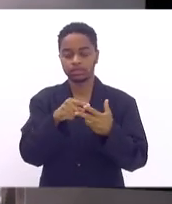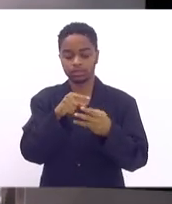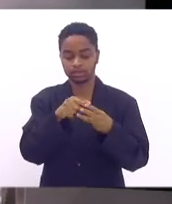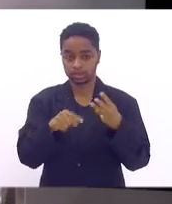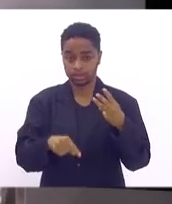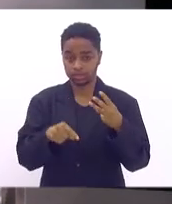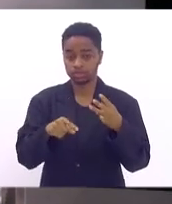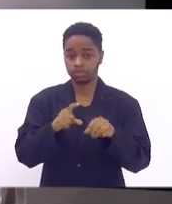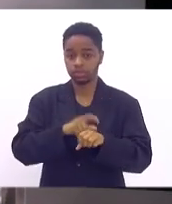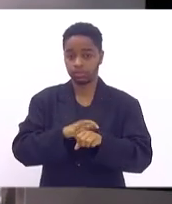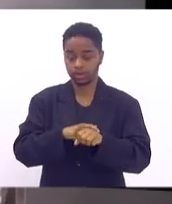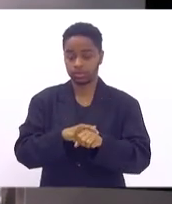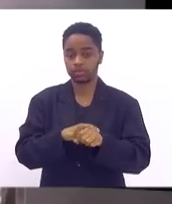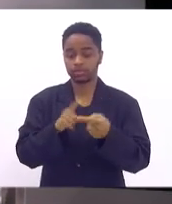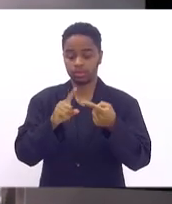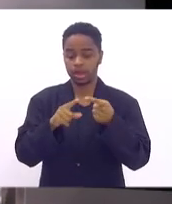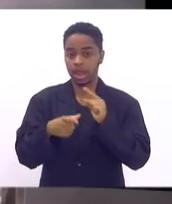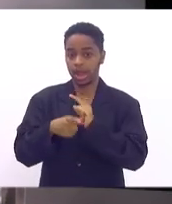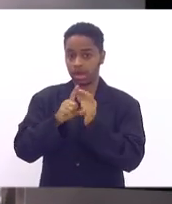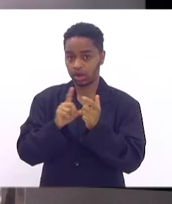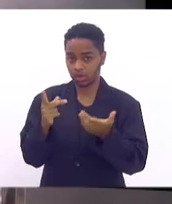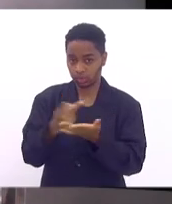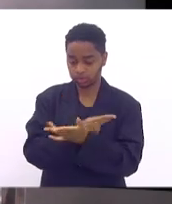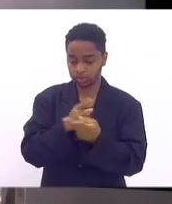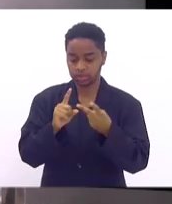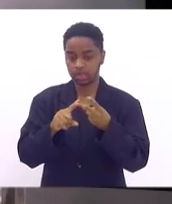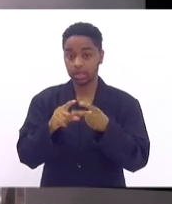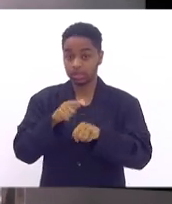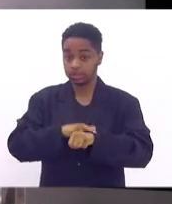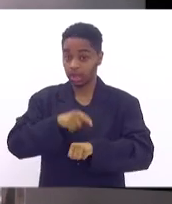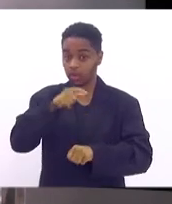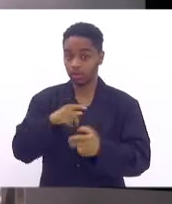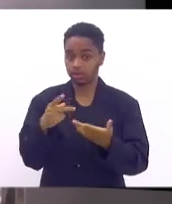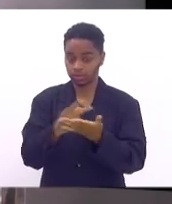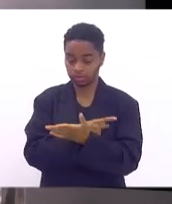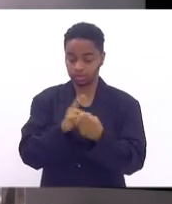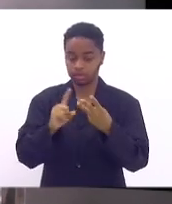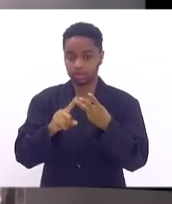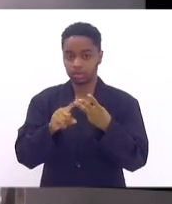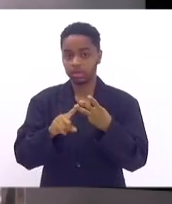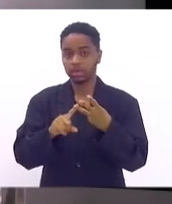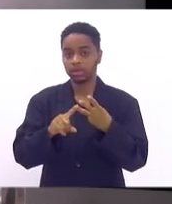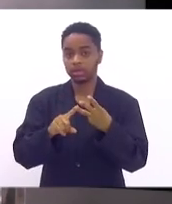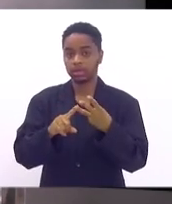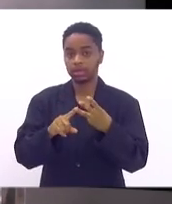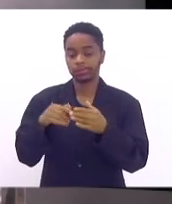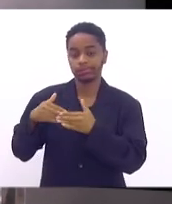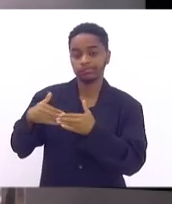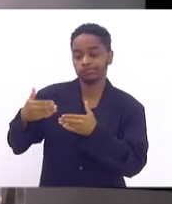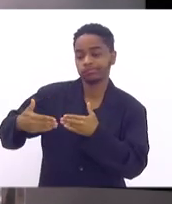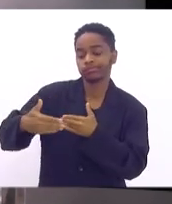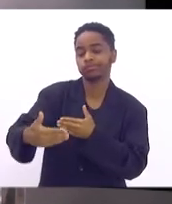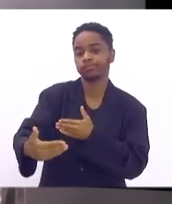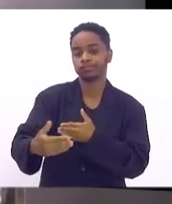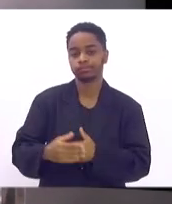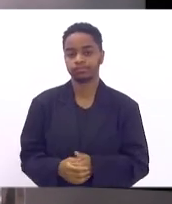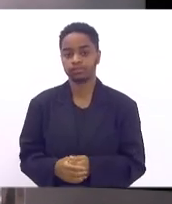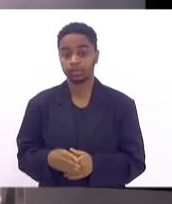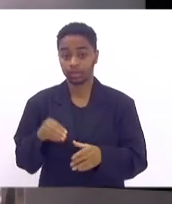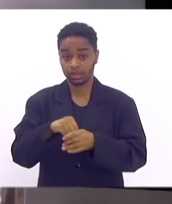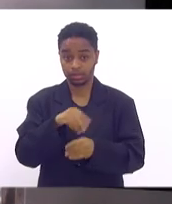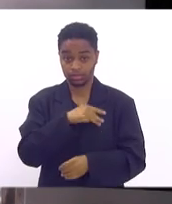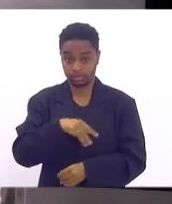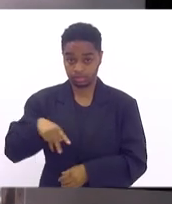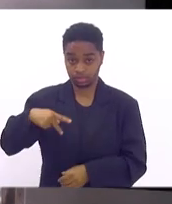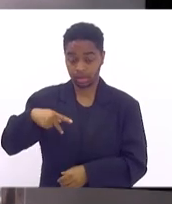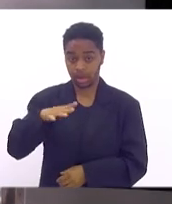prevenção, né? A prevenção antes do crime acontecer, a prevenção imediata após o crime e uma prevenção a longo prazo. A gente, dentro do Ministério Público, nessa